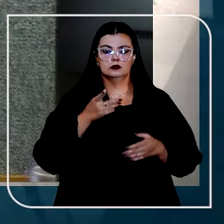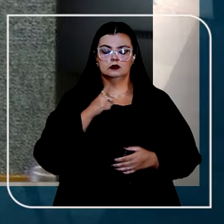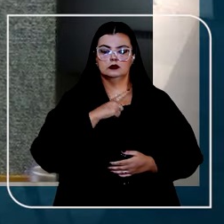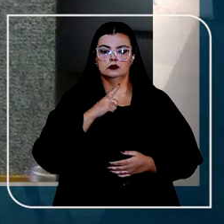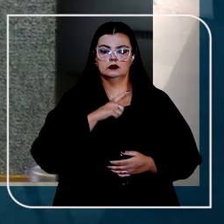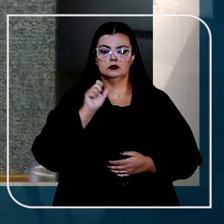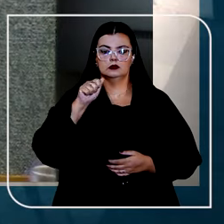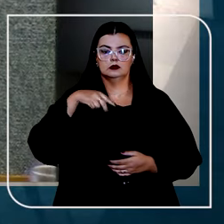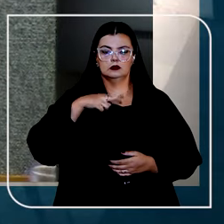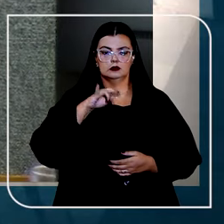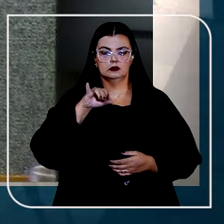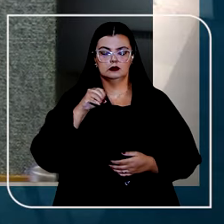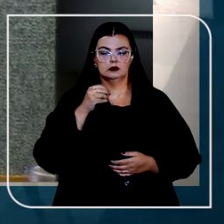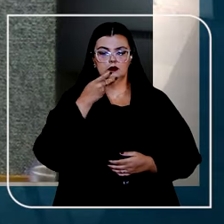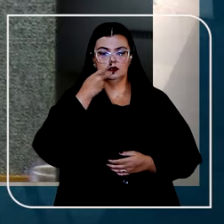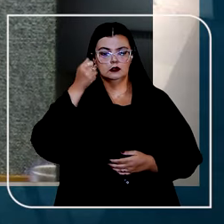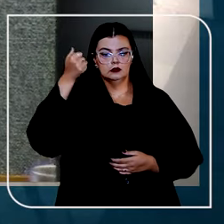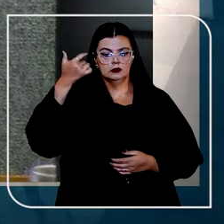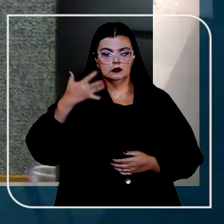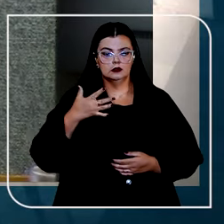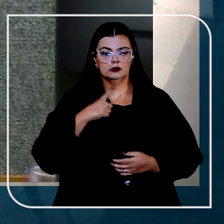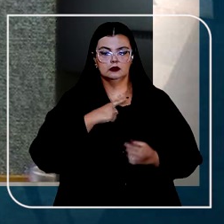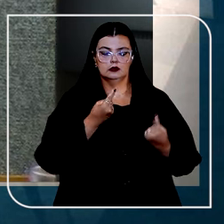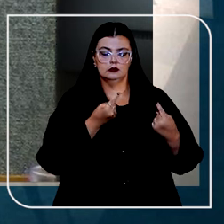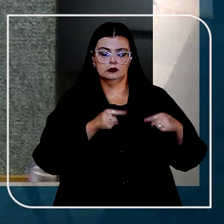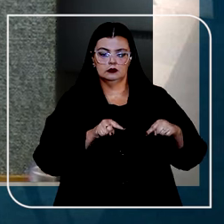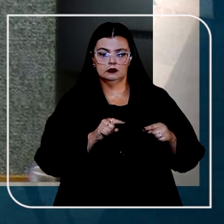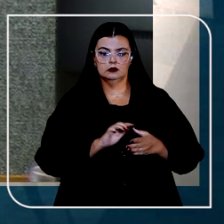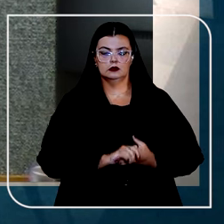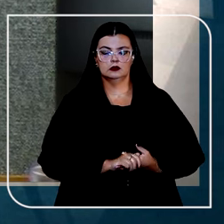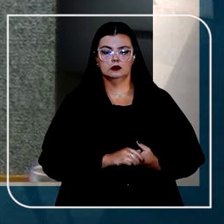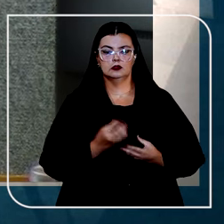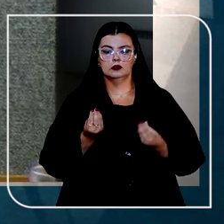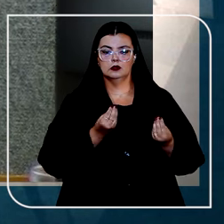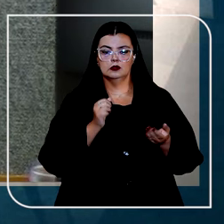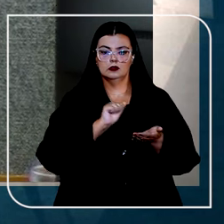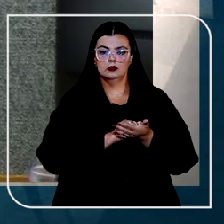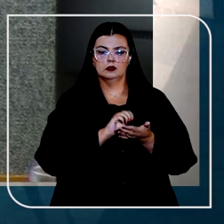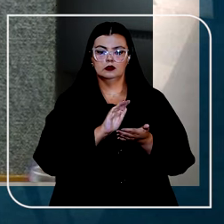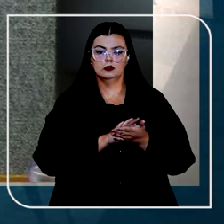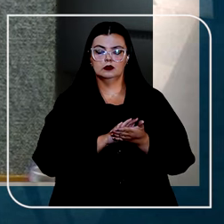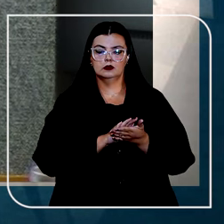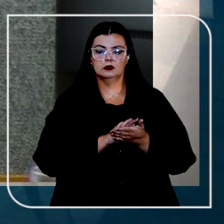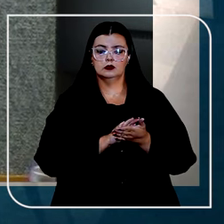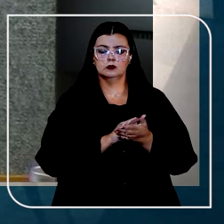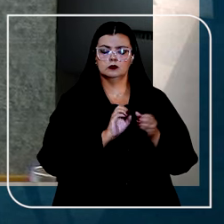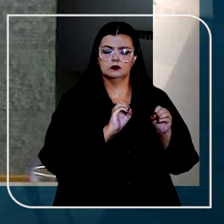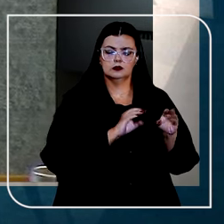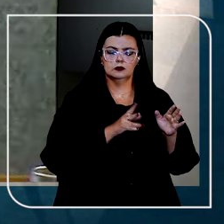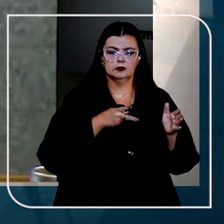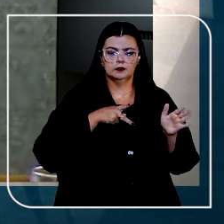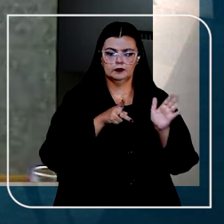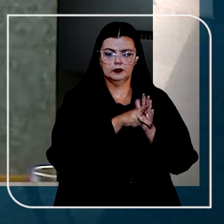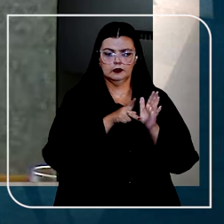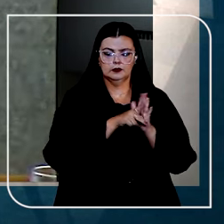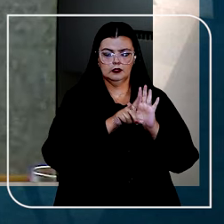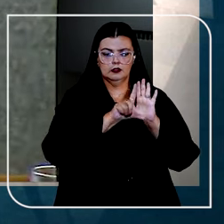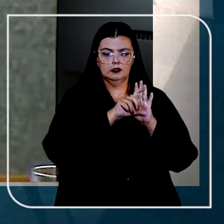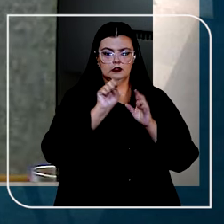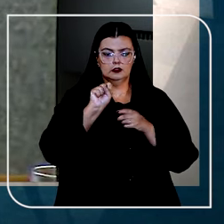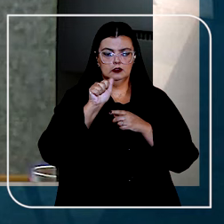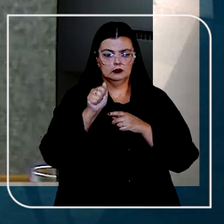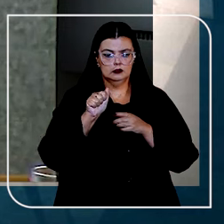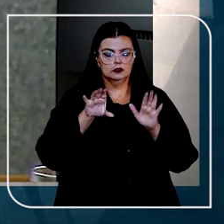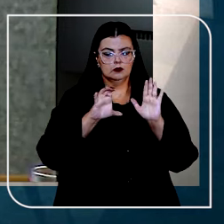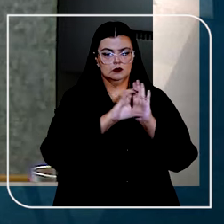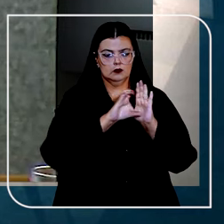relator Antônio Carlos Ferreira frisou que há divergências sobre a forma de aplicar a doutrina referente à lei das sa